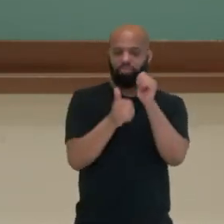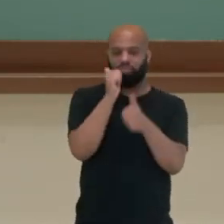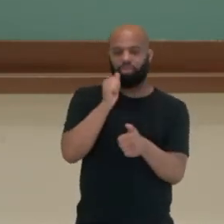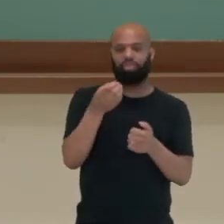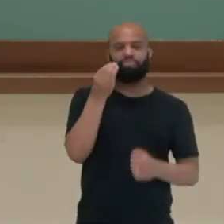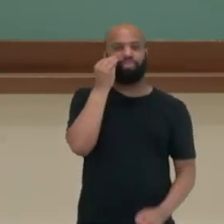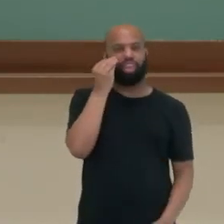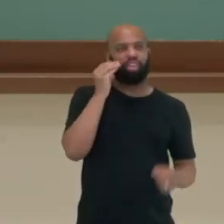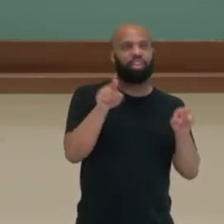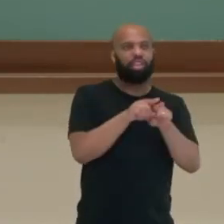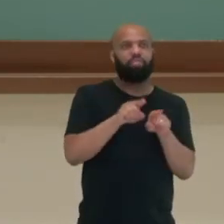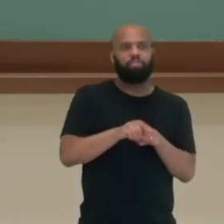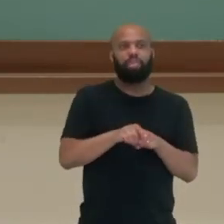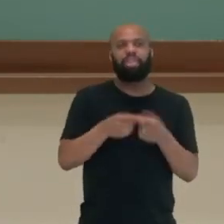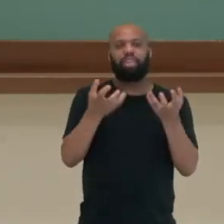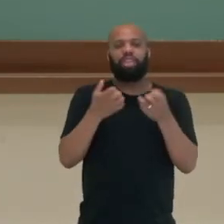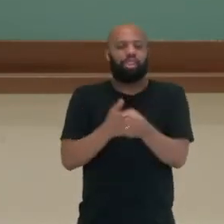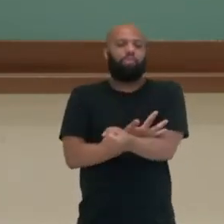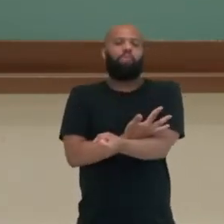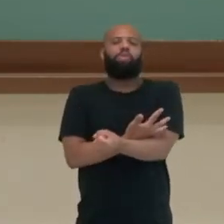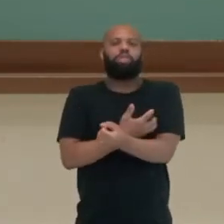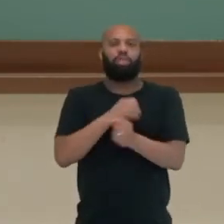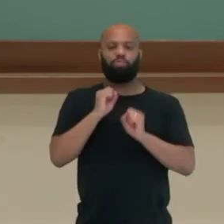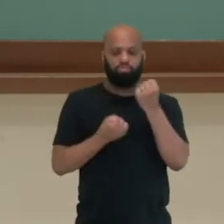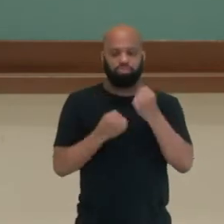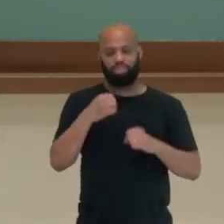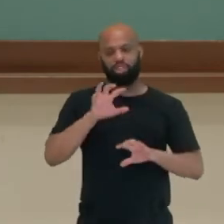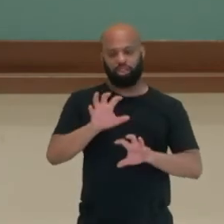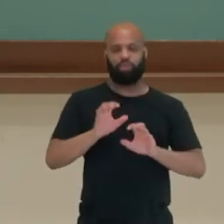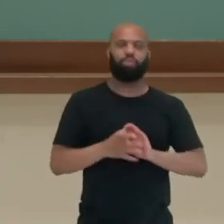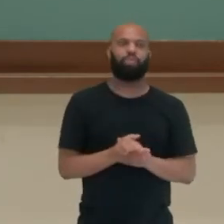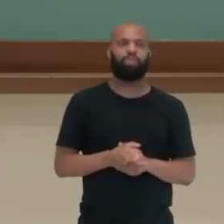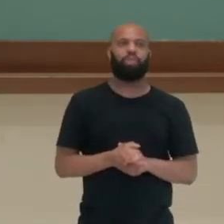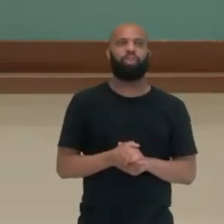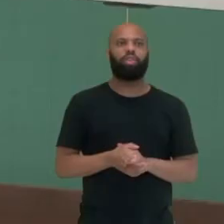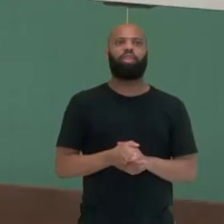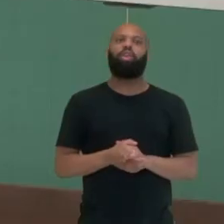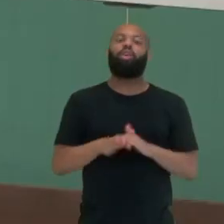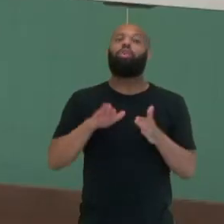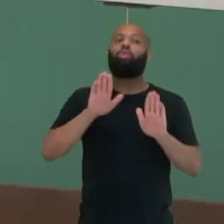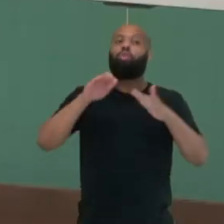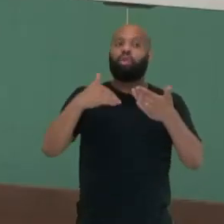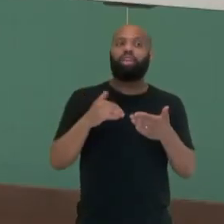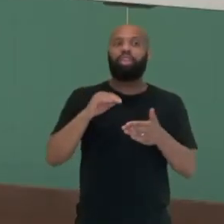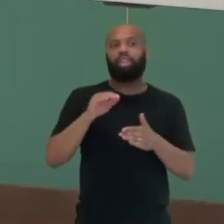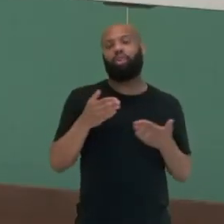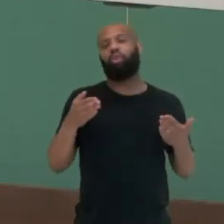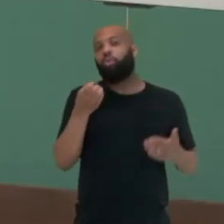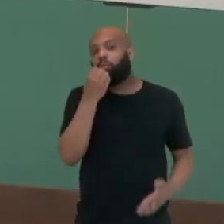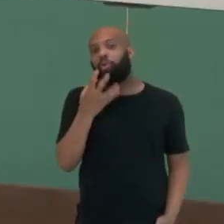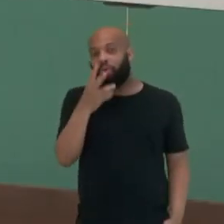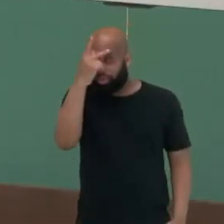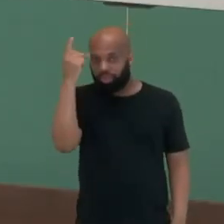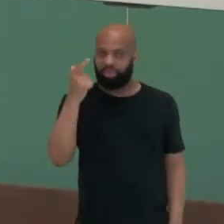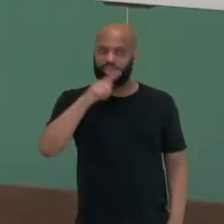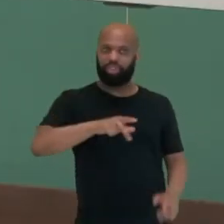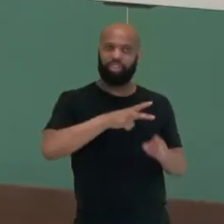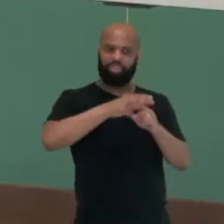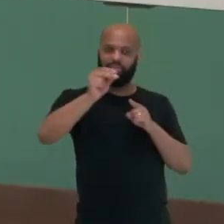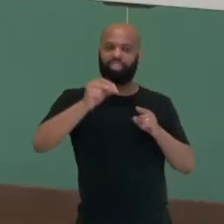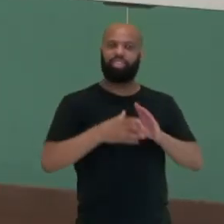essa adrenalina, essa emoção, né? Por conta disso. E o que bom para quem ganha, né? A gente está falando quem perde, mas quem ganha tá